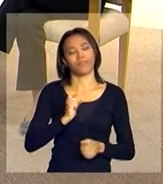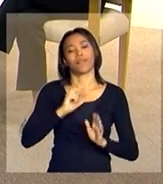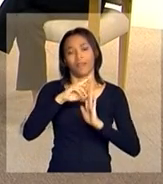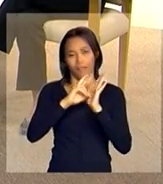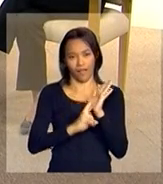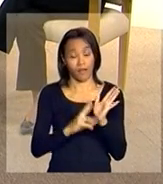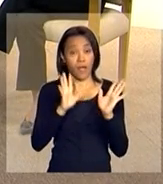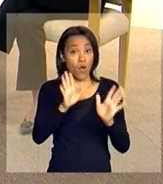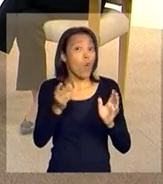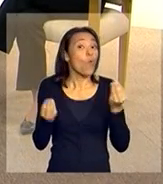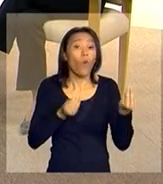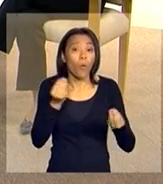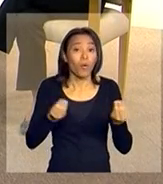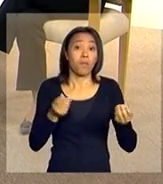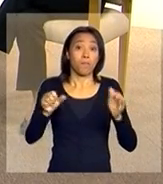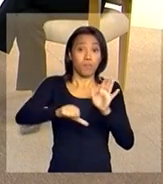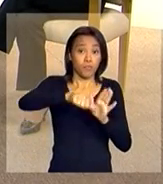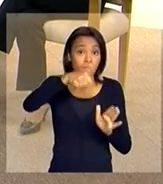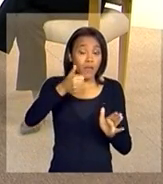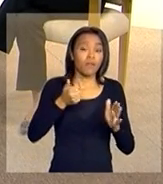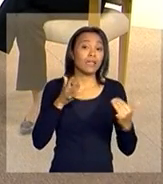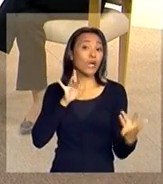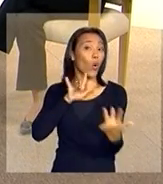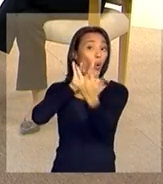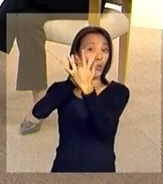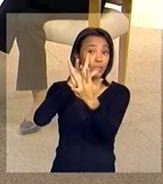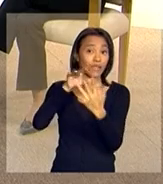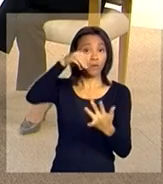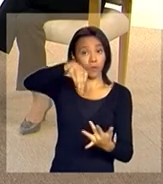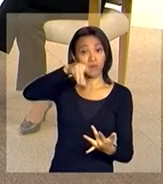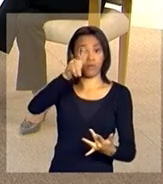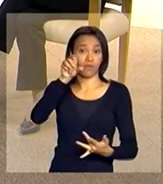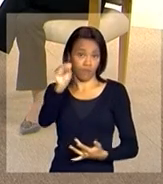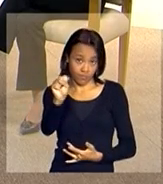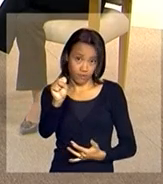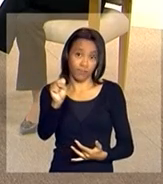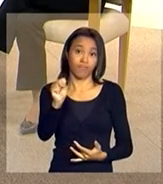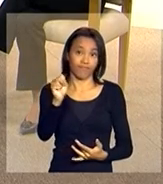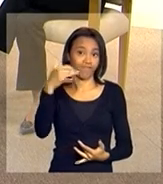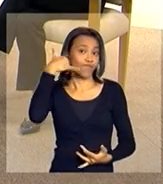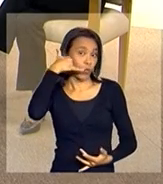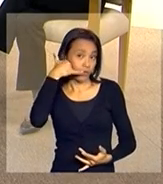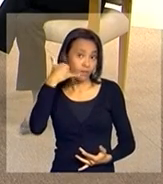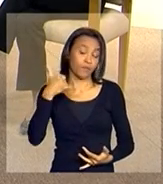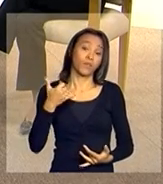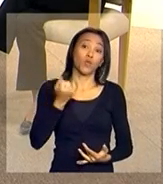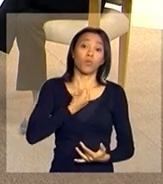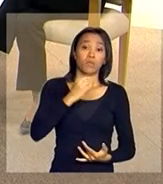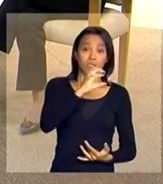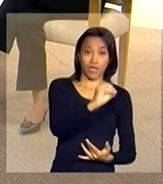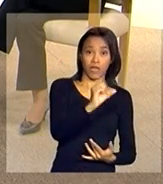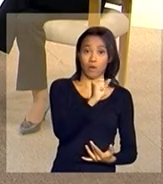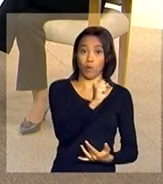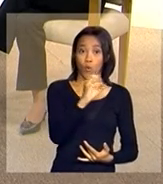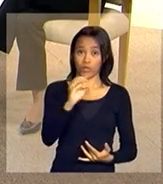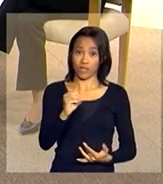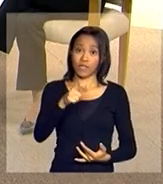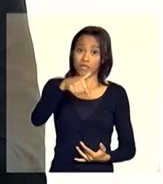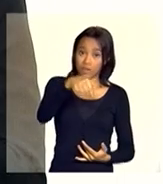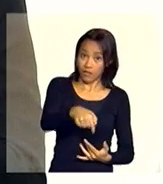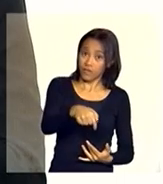é entrar em contato com a central de relacionamento do Ministério do MDS pelo número 0800